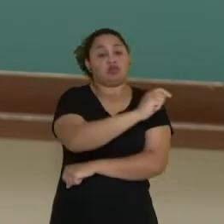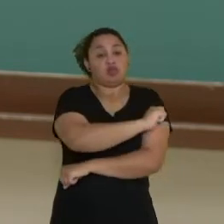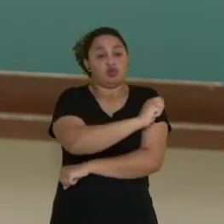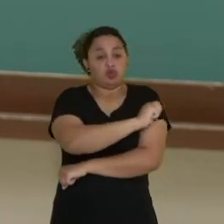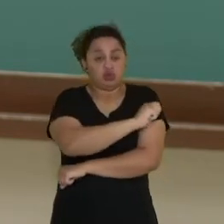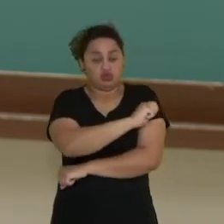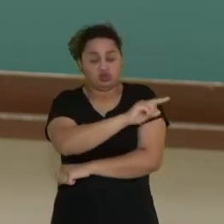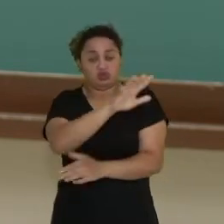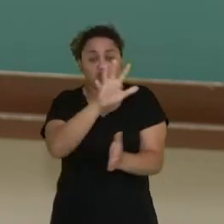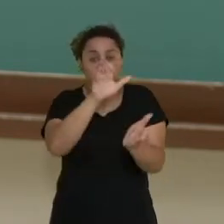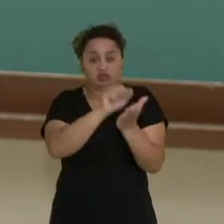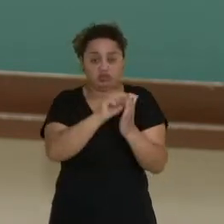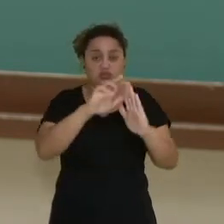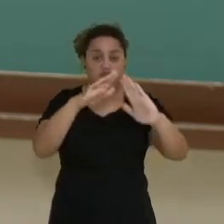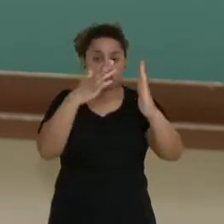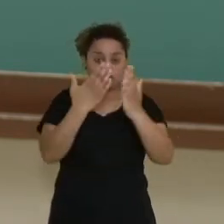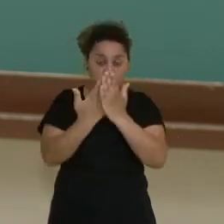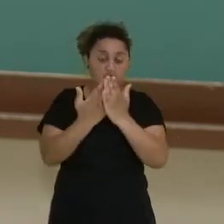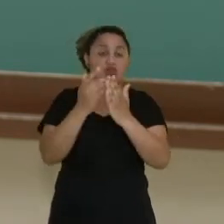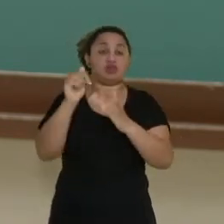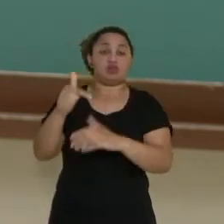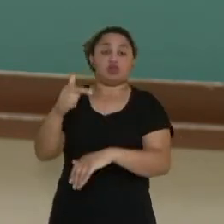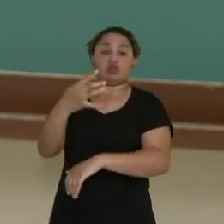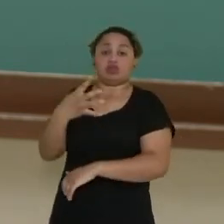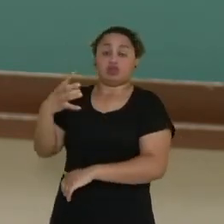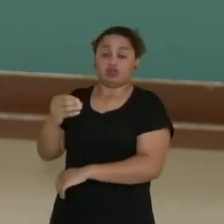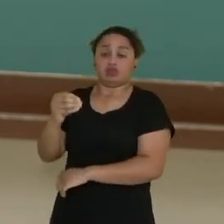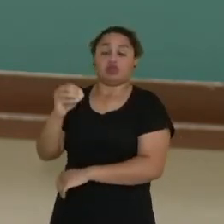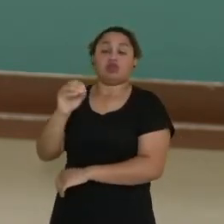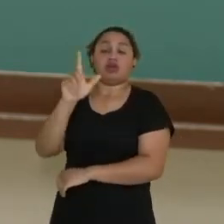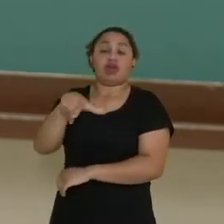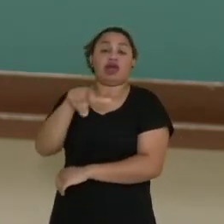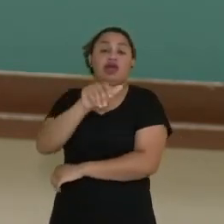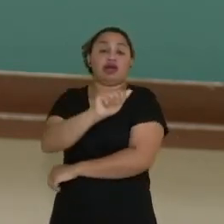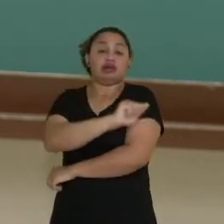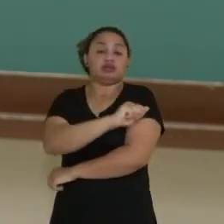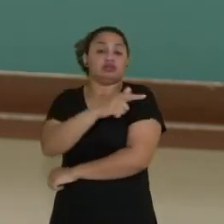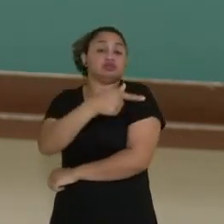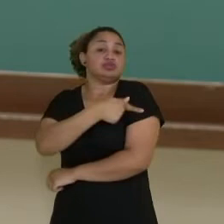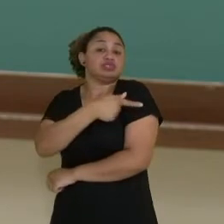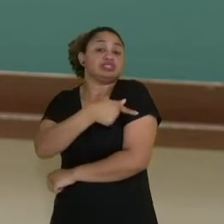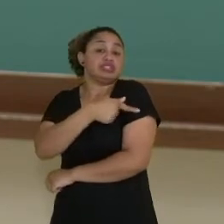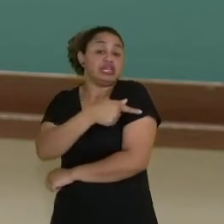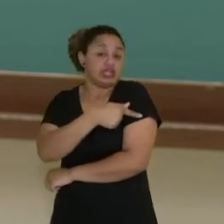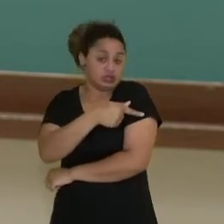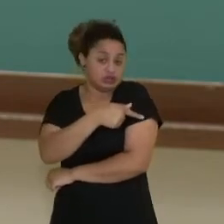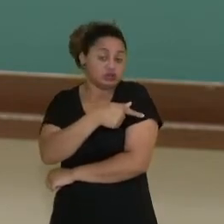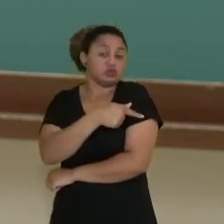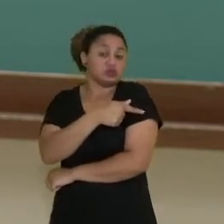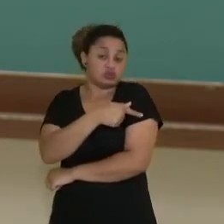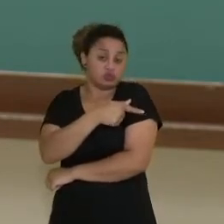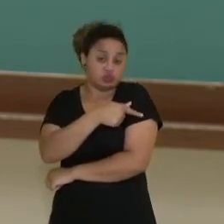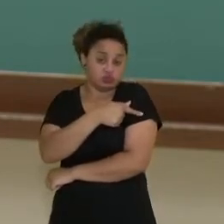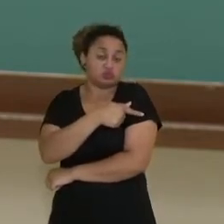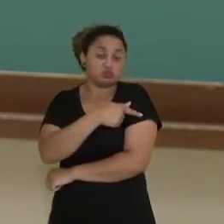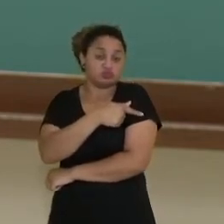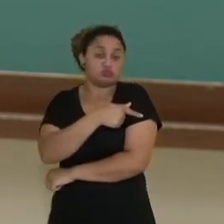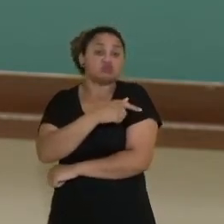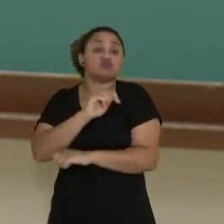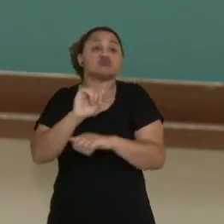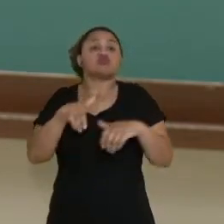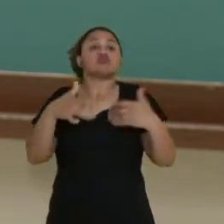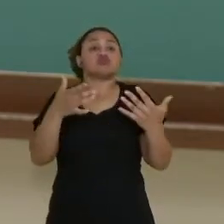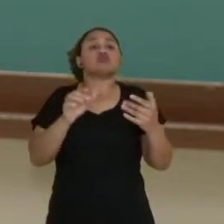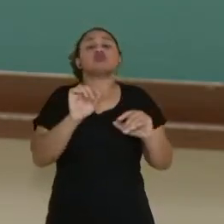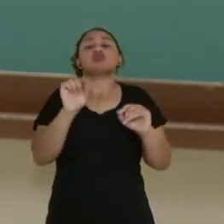estão matriculados no colégio, 240 são estudantes do 7º período, do 7º ano. Então,